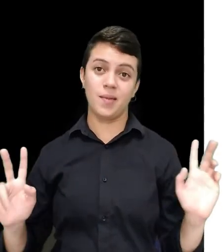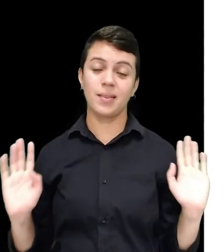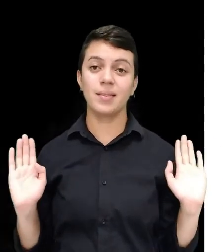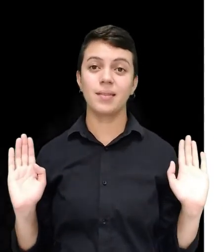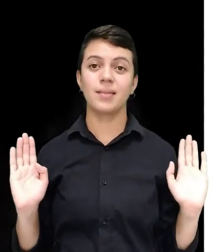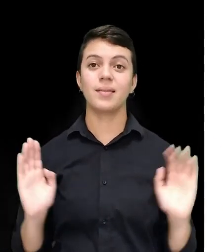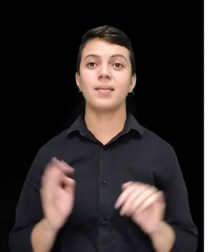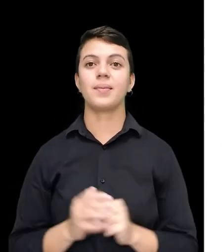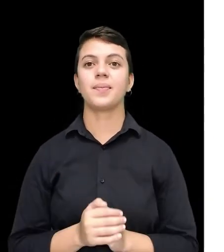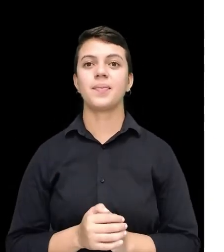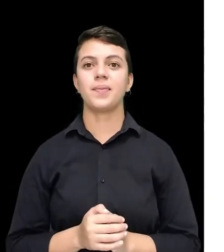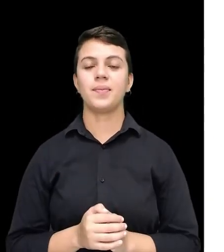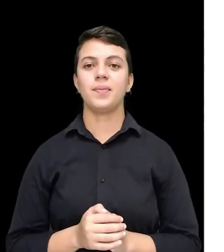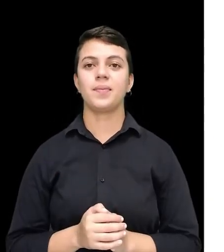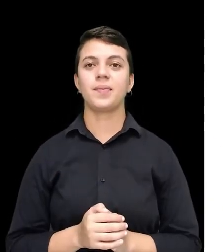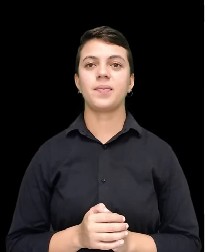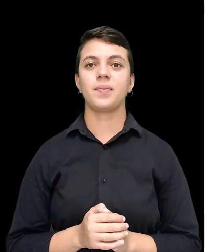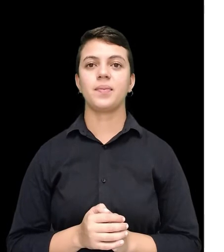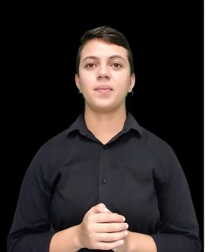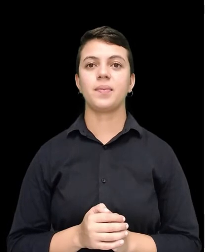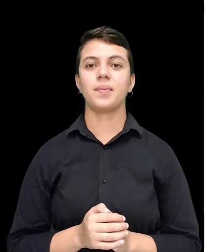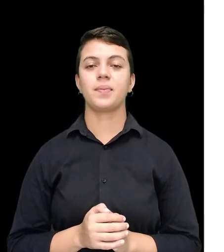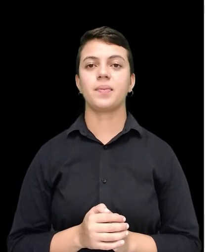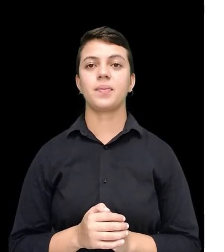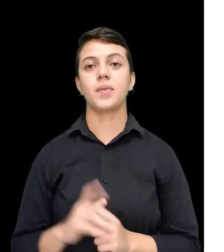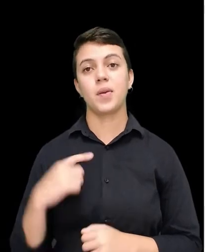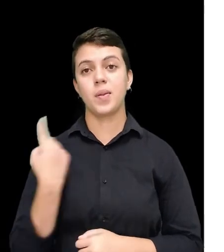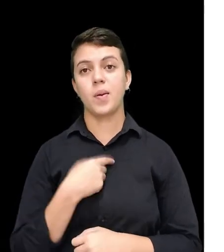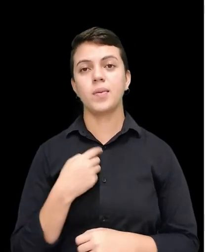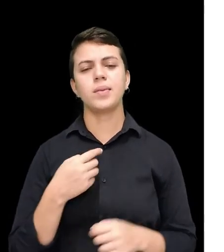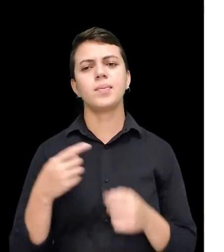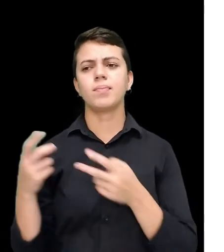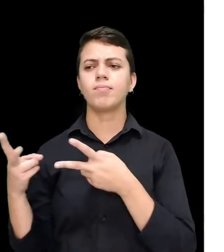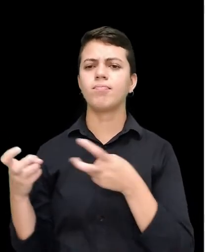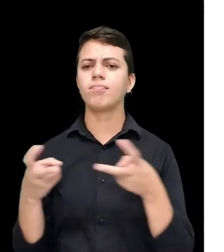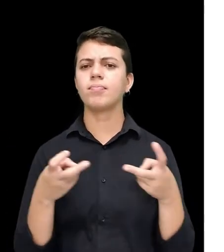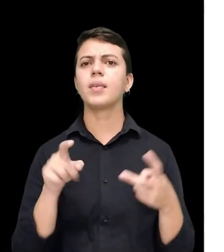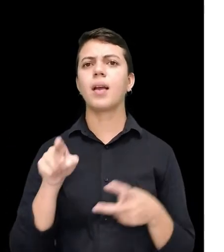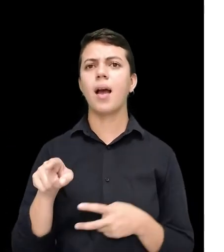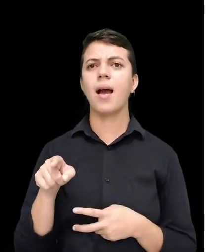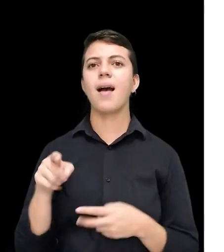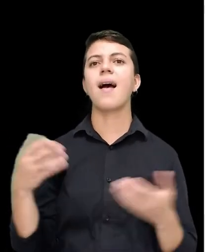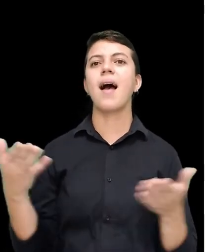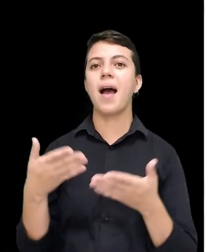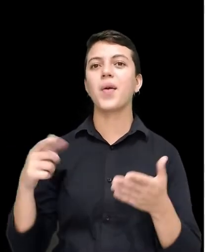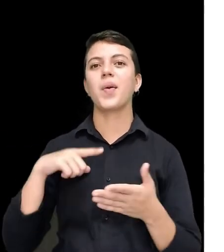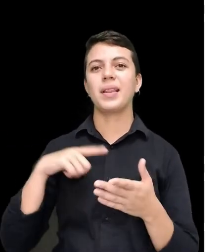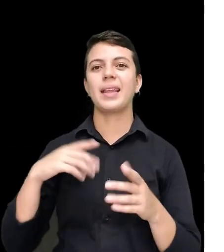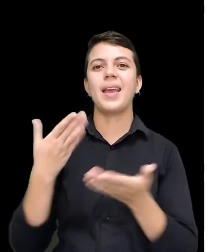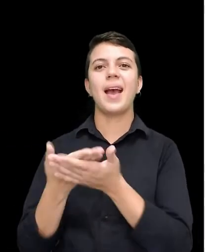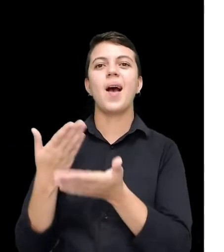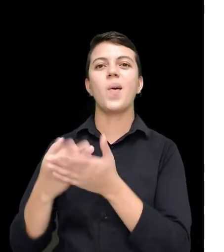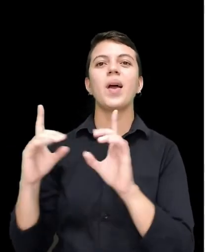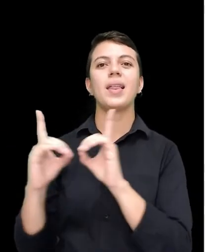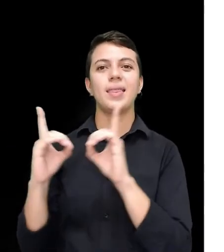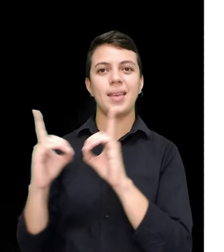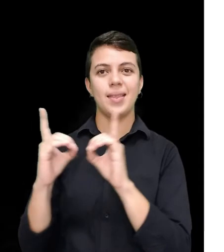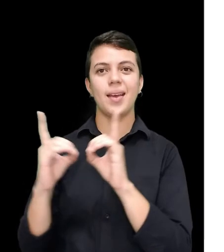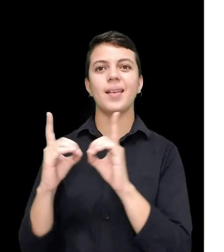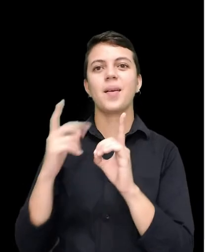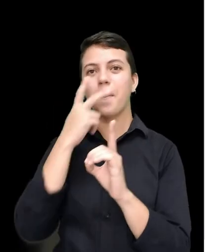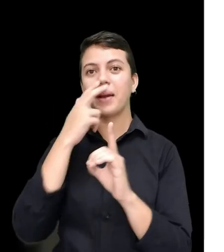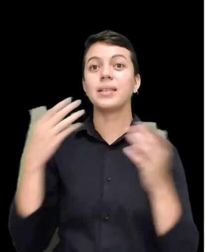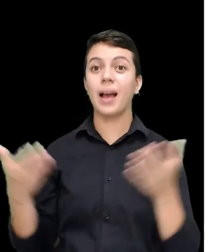tendência, né? E aí a gente já vê um pouco mais essa organização didática da aula muito mais voltada